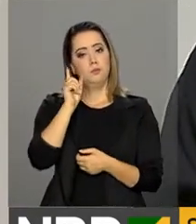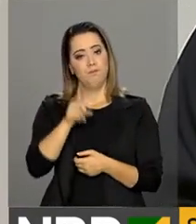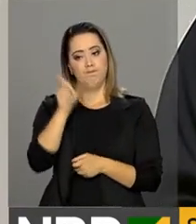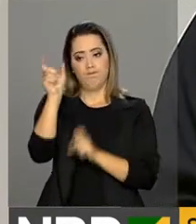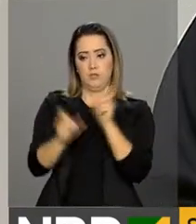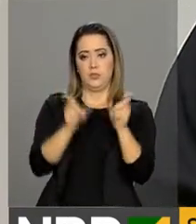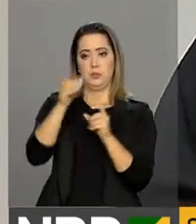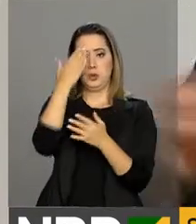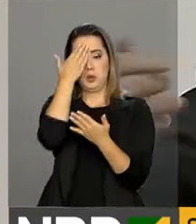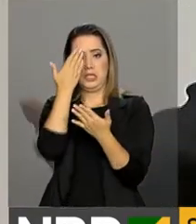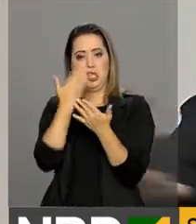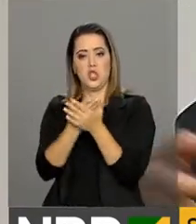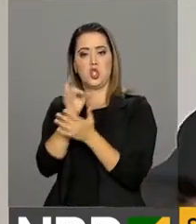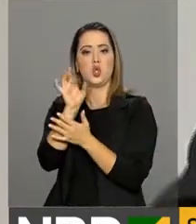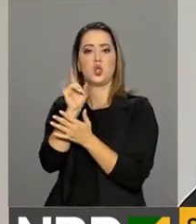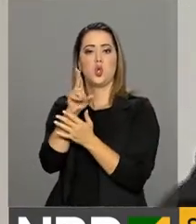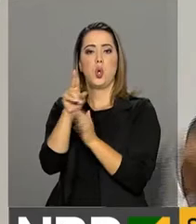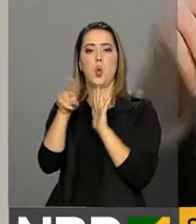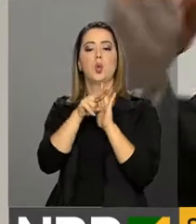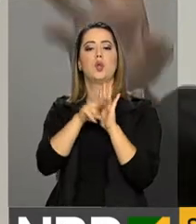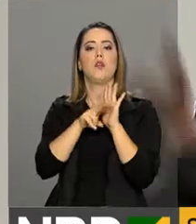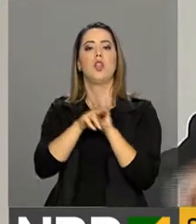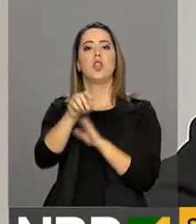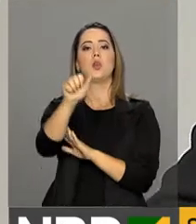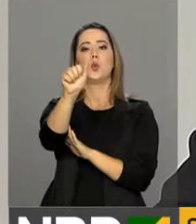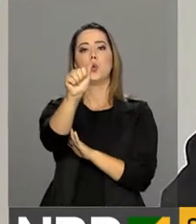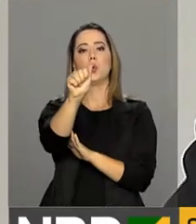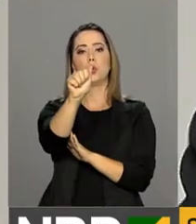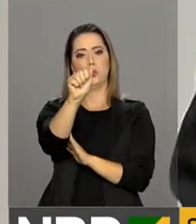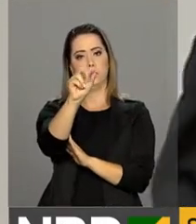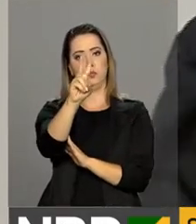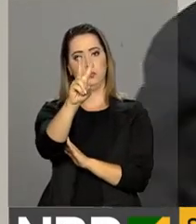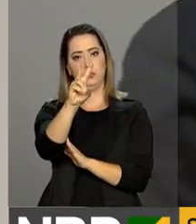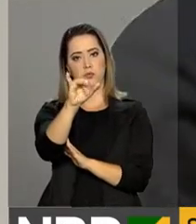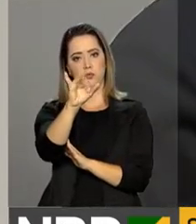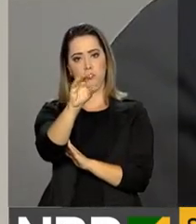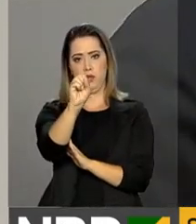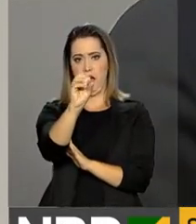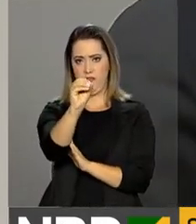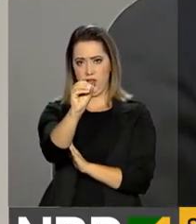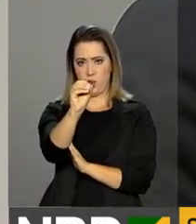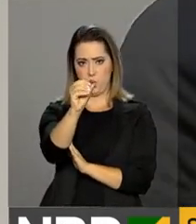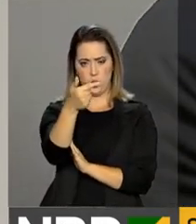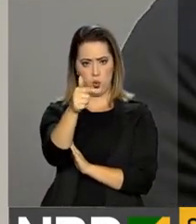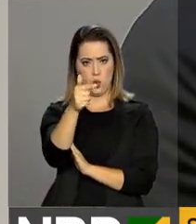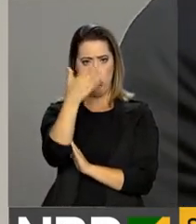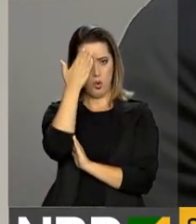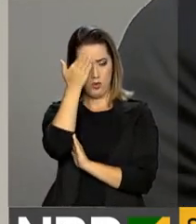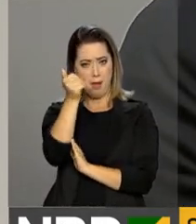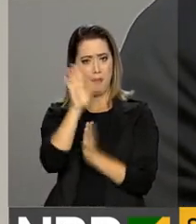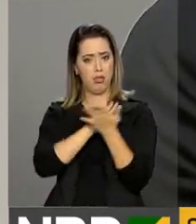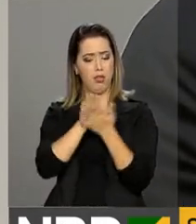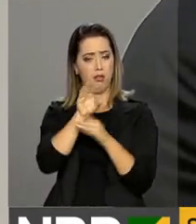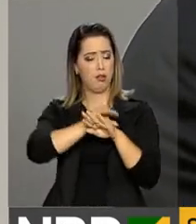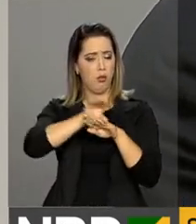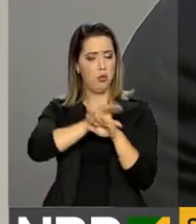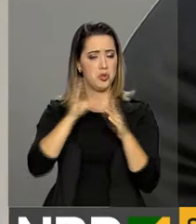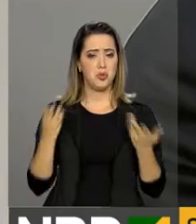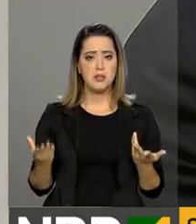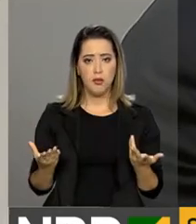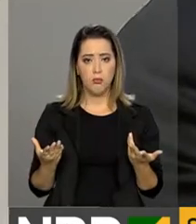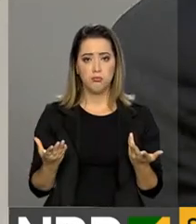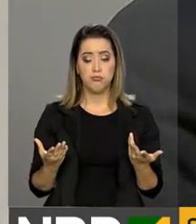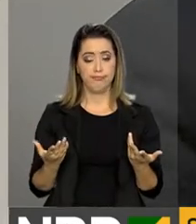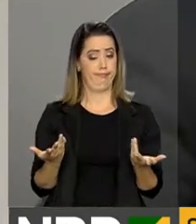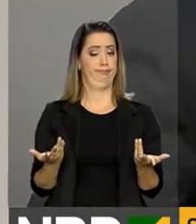acredito naquilo que está na portaria no aviso na instrução ministerial querem ler se além evidentemente